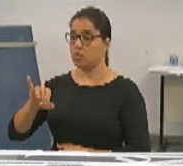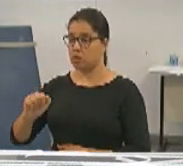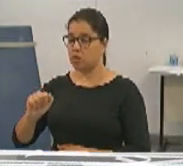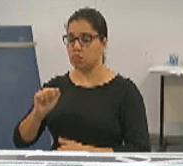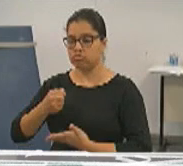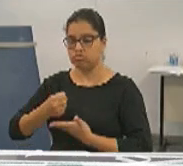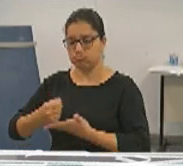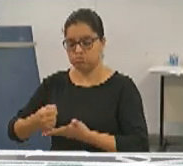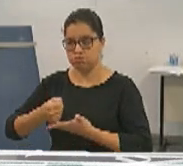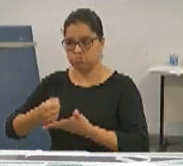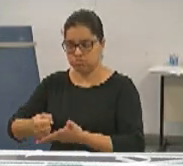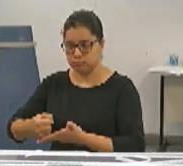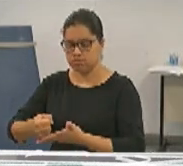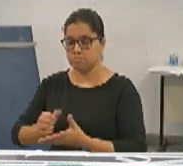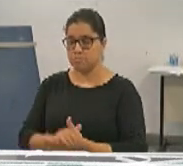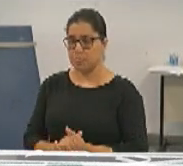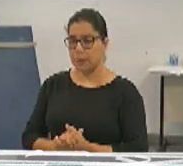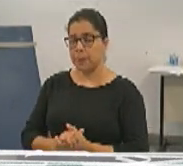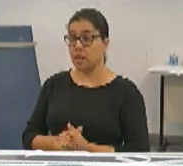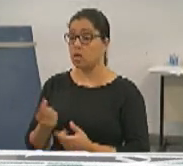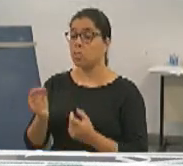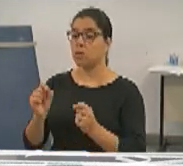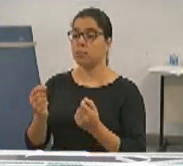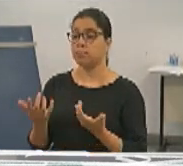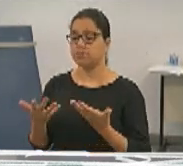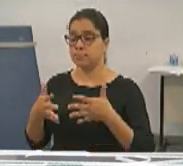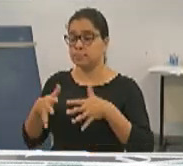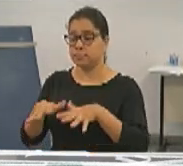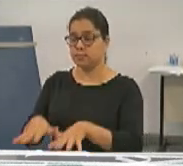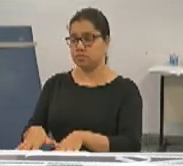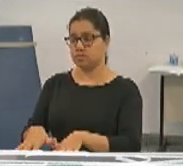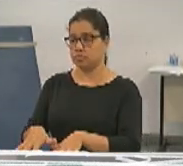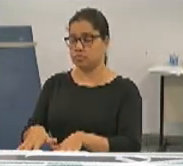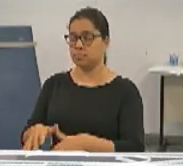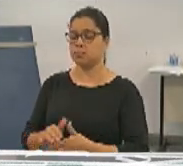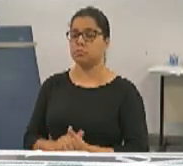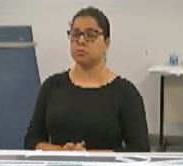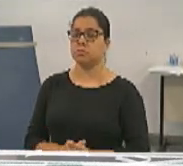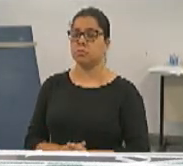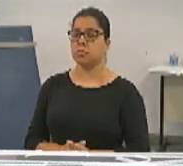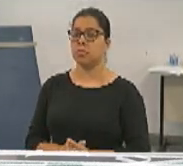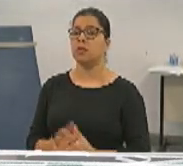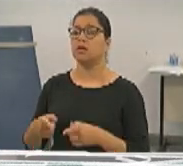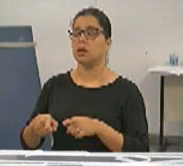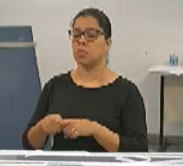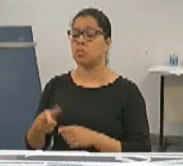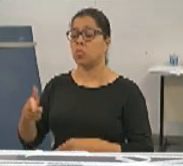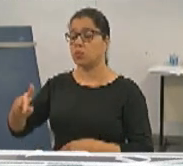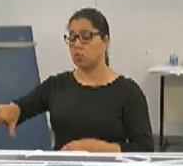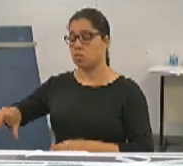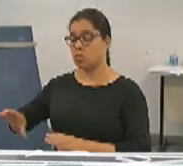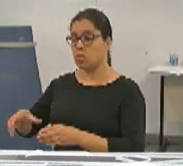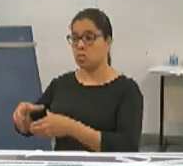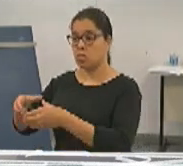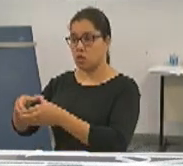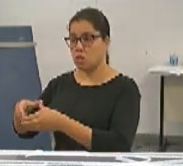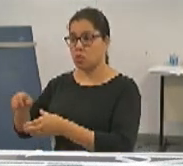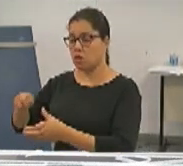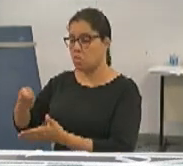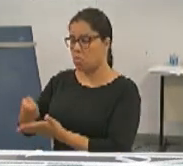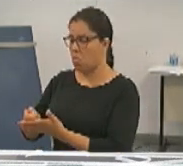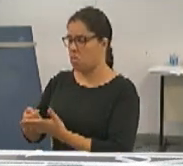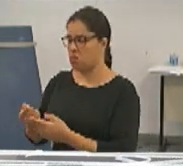considerar que ela é uma iniciativa de inclusão. Né? No entanto, uma outra parte do COUNE foi categoricamente